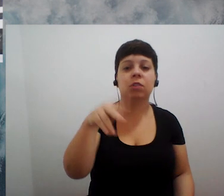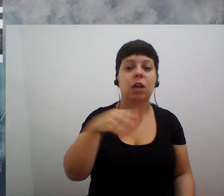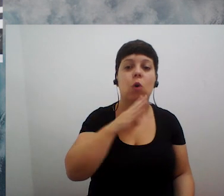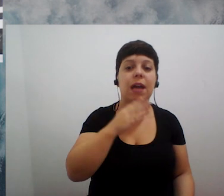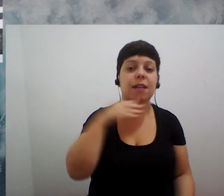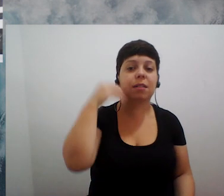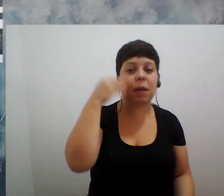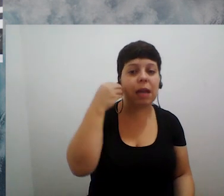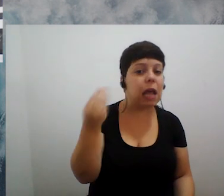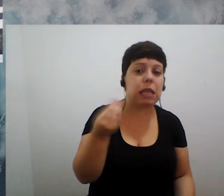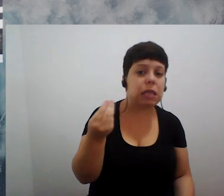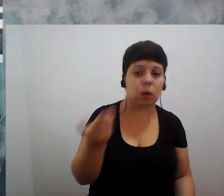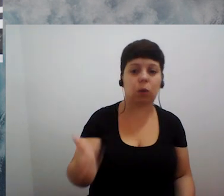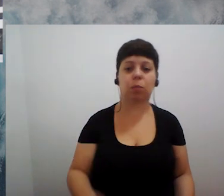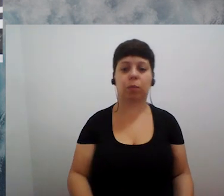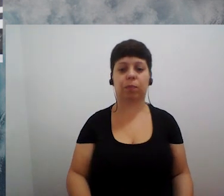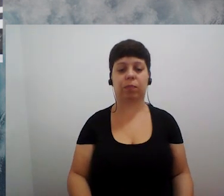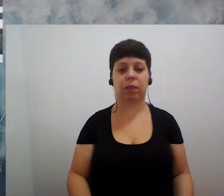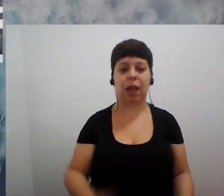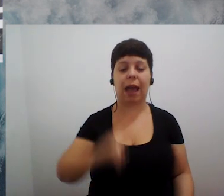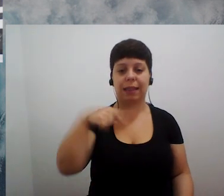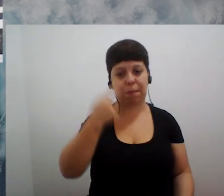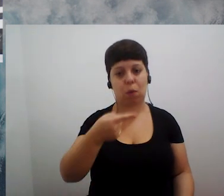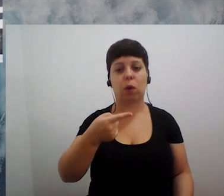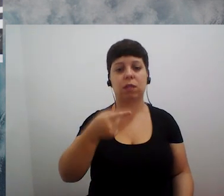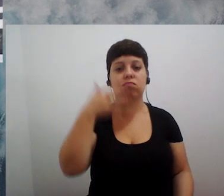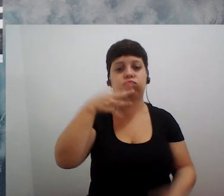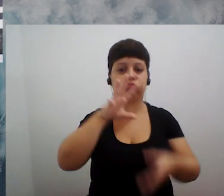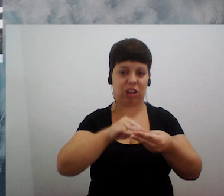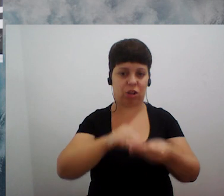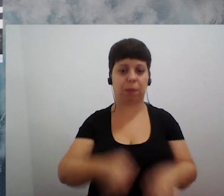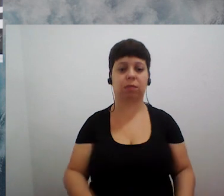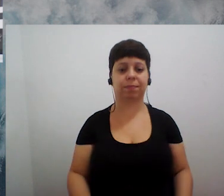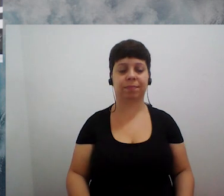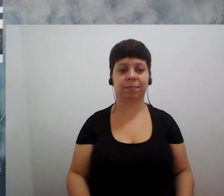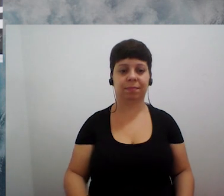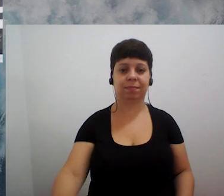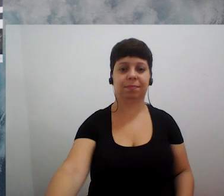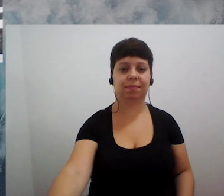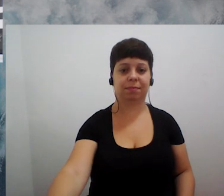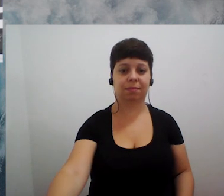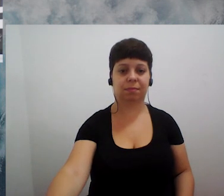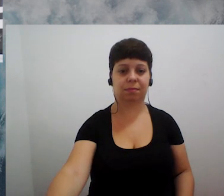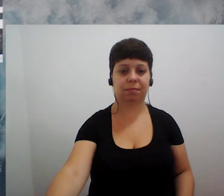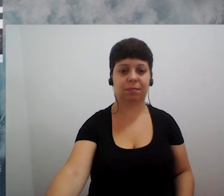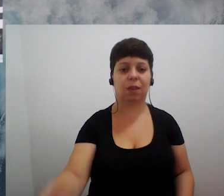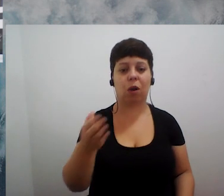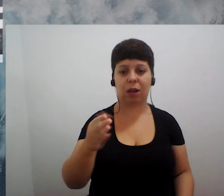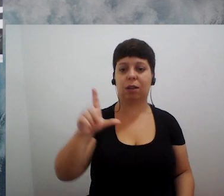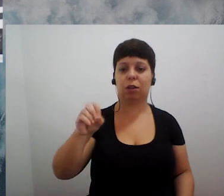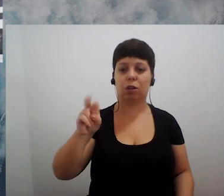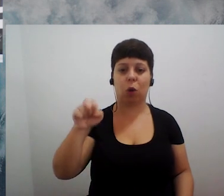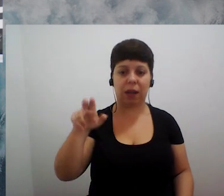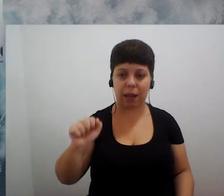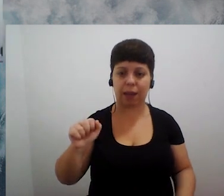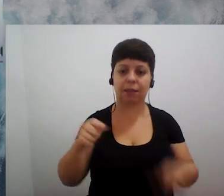conhece, que você já vivenciou, para a gente depois ir para o nosso fechamento. Eu fui extremamente contemplada pela